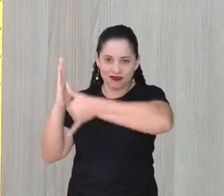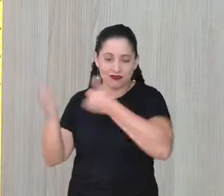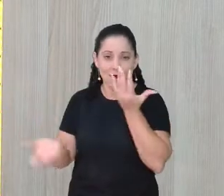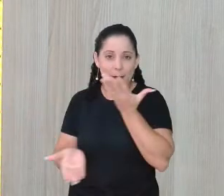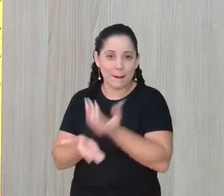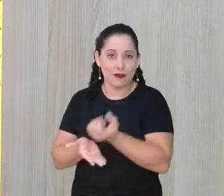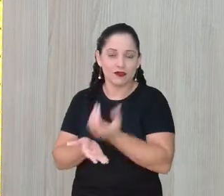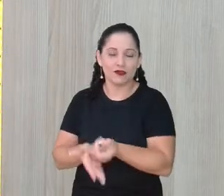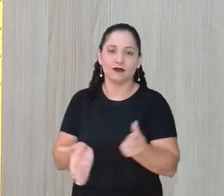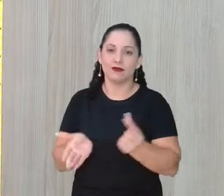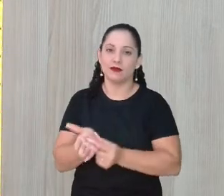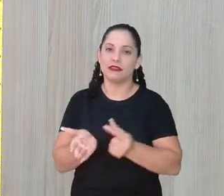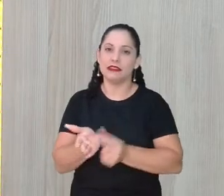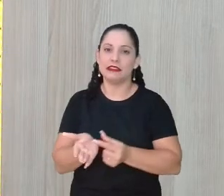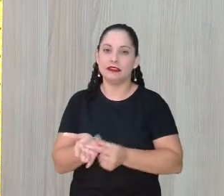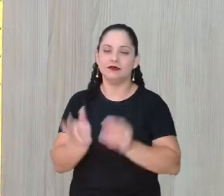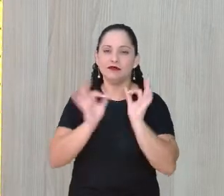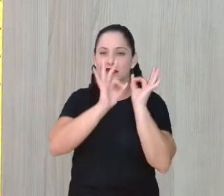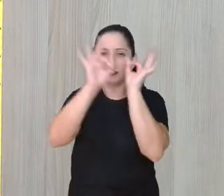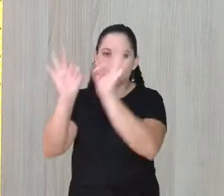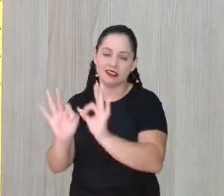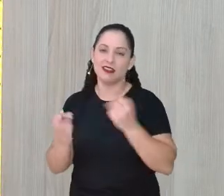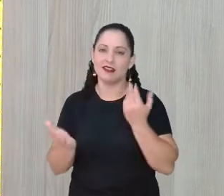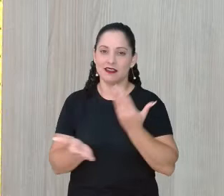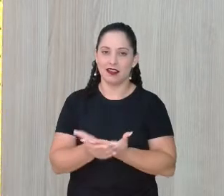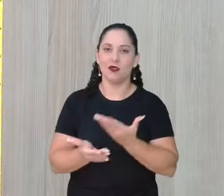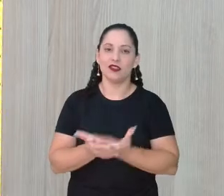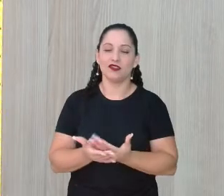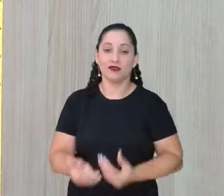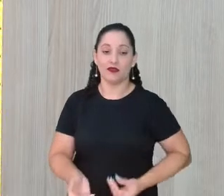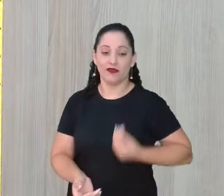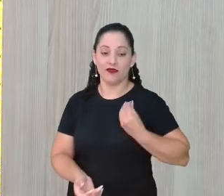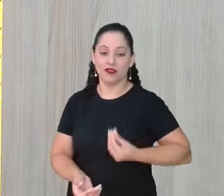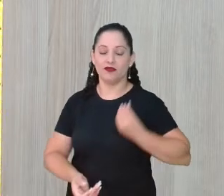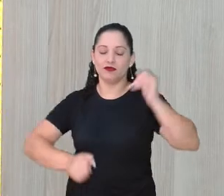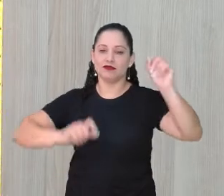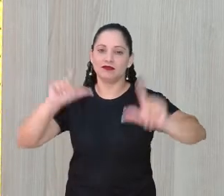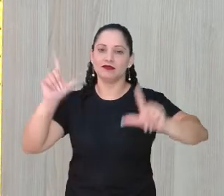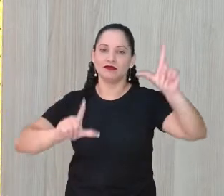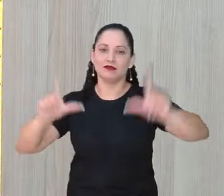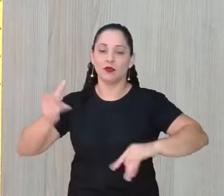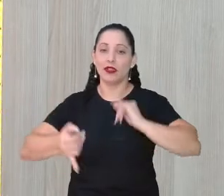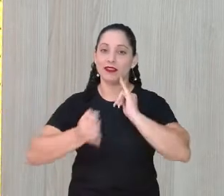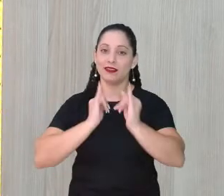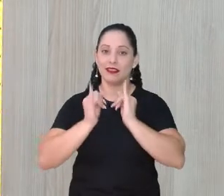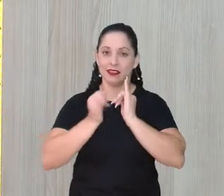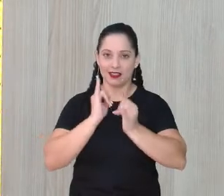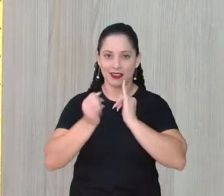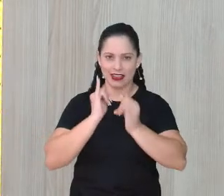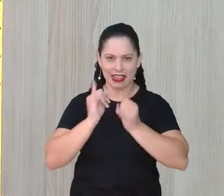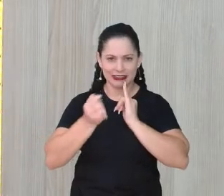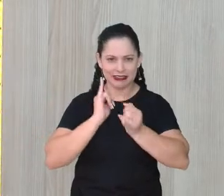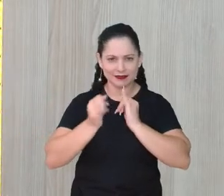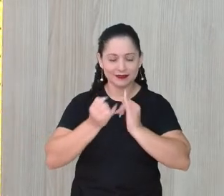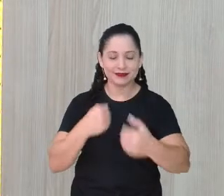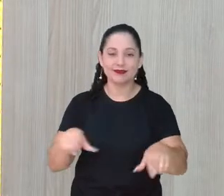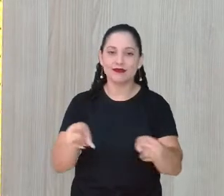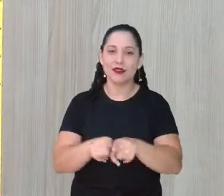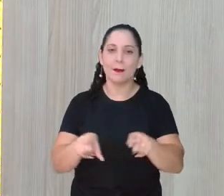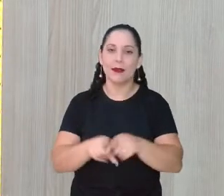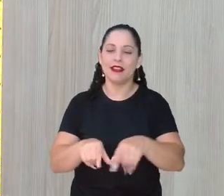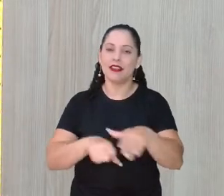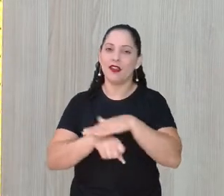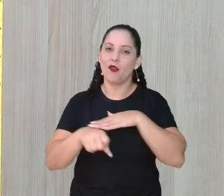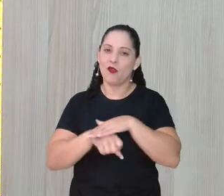Recife. Vocês podem acompanhar por ele nossas aulas ao vivo, com a sua internet financiada e ainda